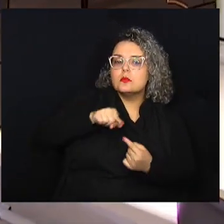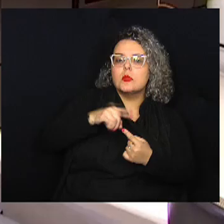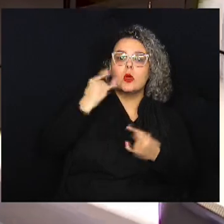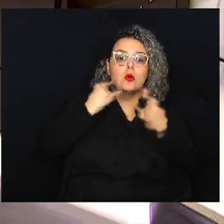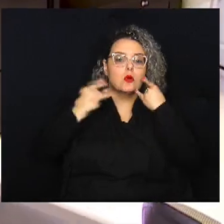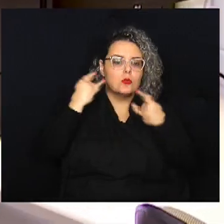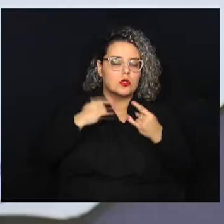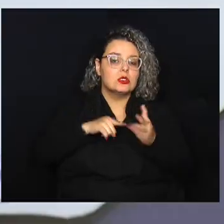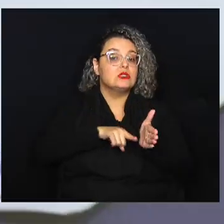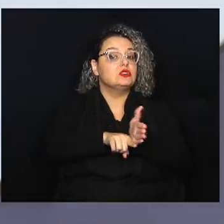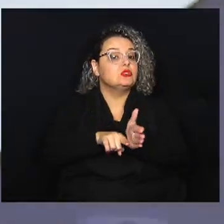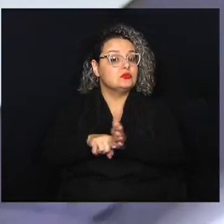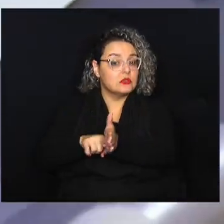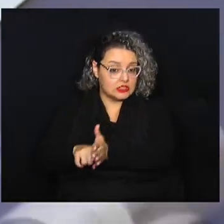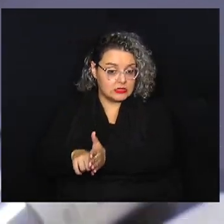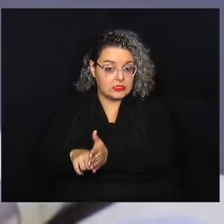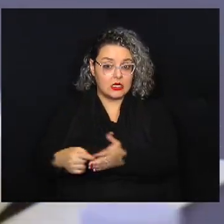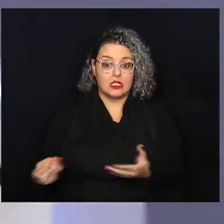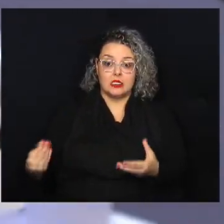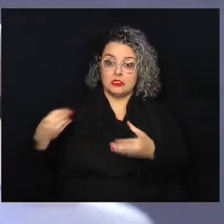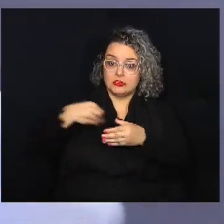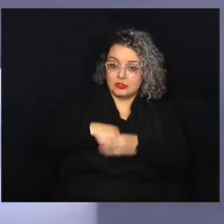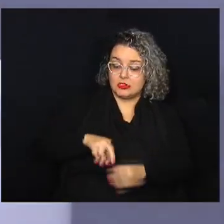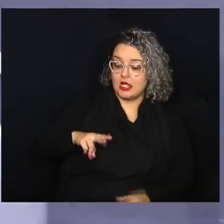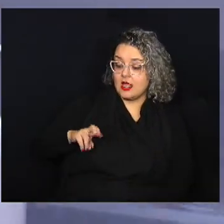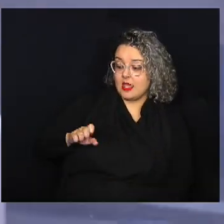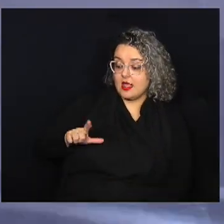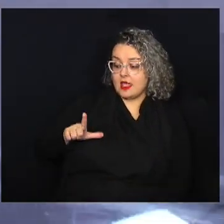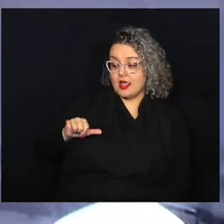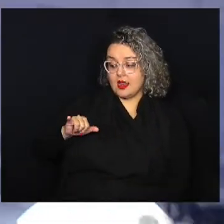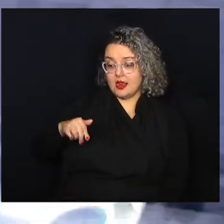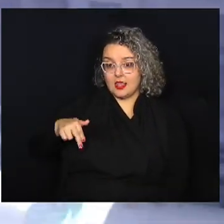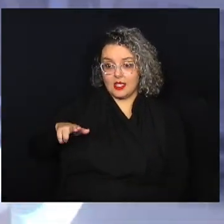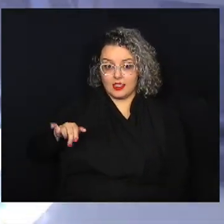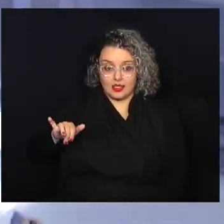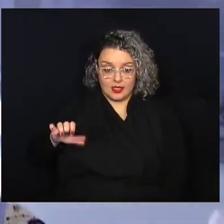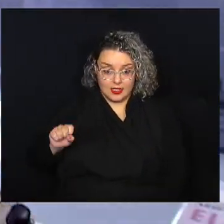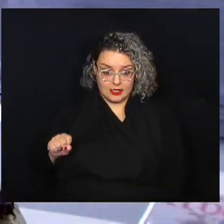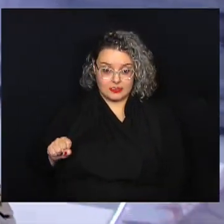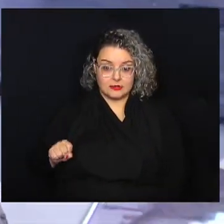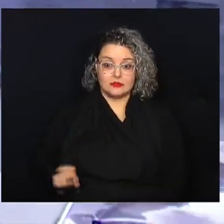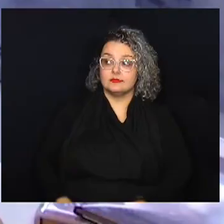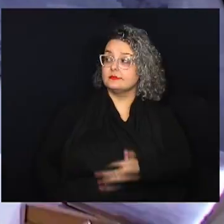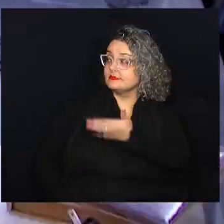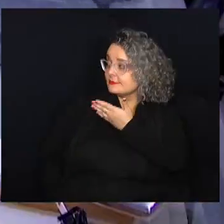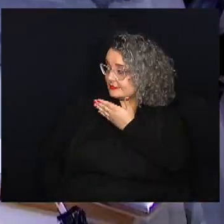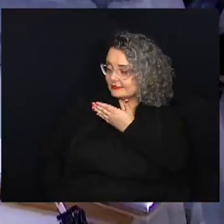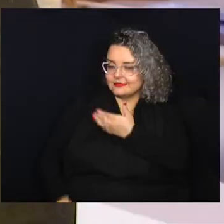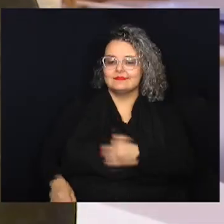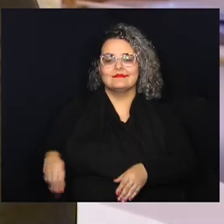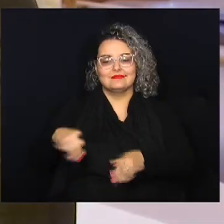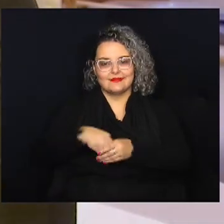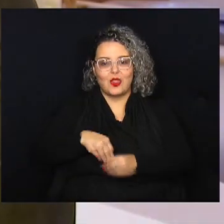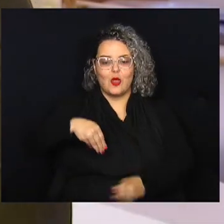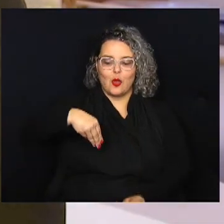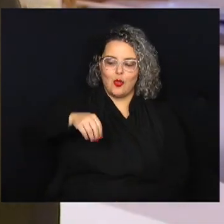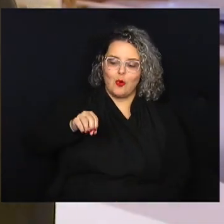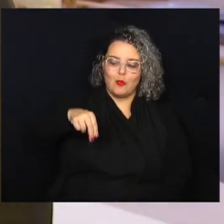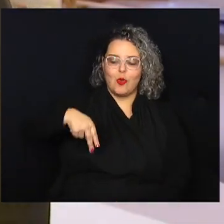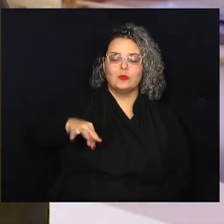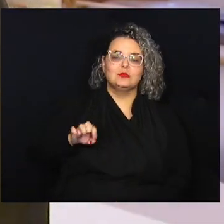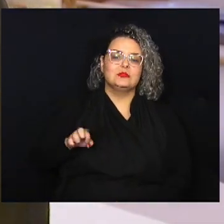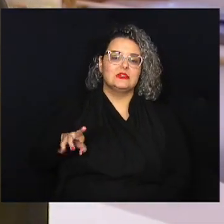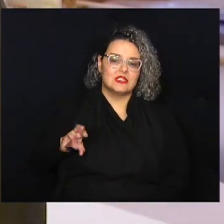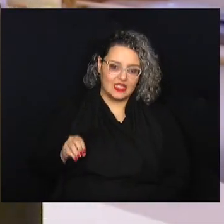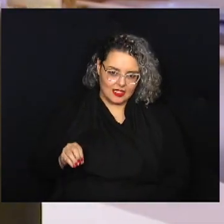de pesquisa. Dentre as relíquias preservadas no SEDAI está o acervo de Monteiro Lobato. Isso, são